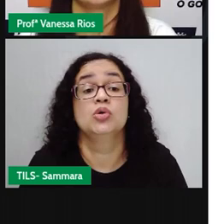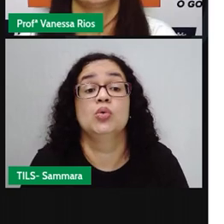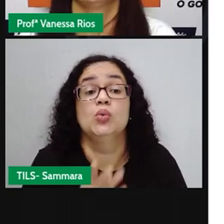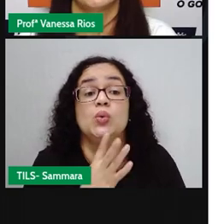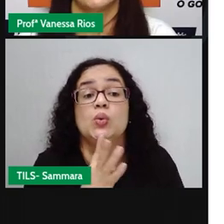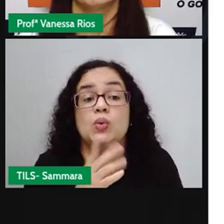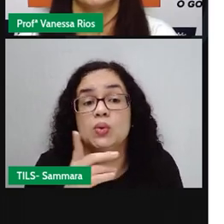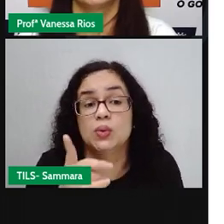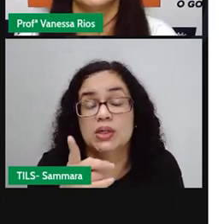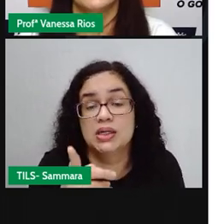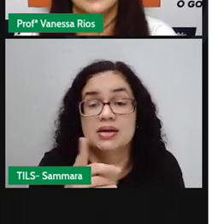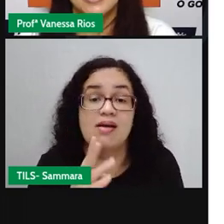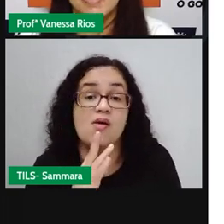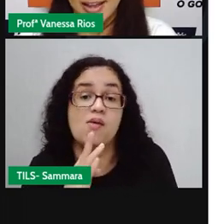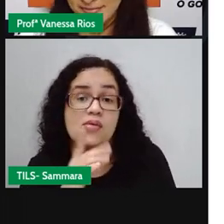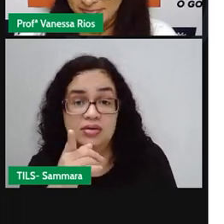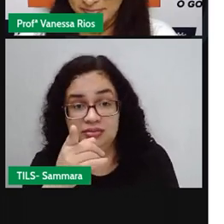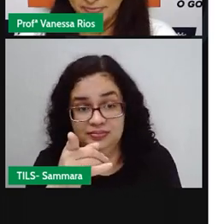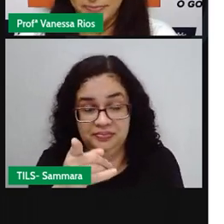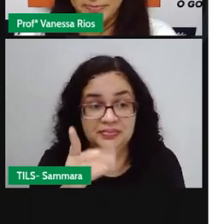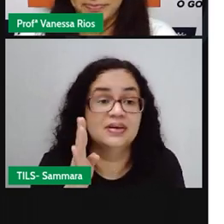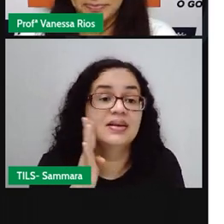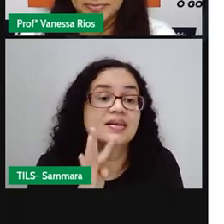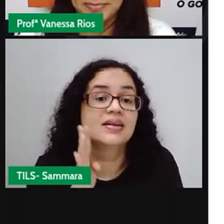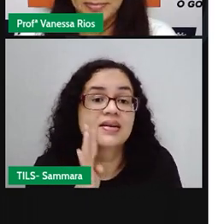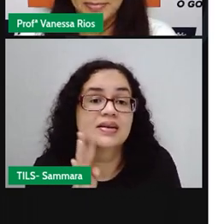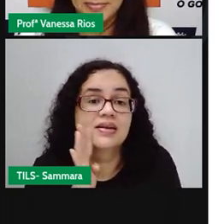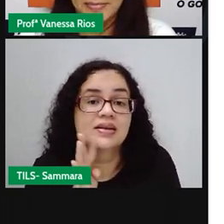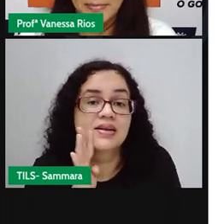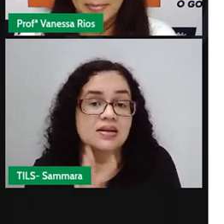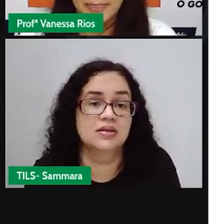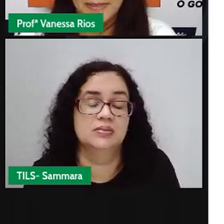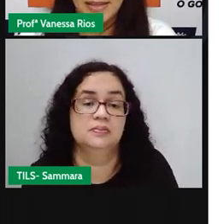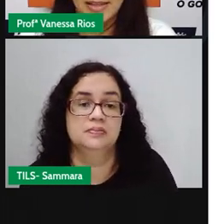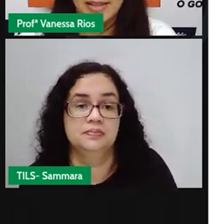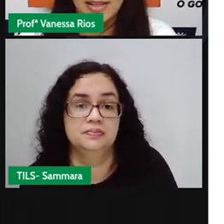Olha só, uma cabaninha, não é?